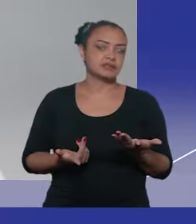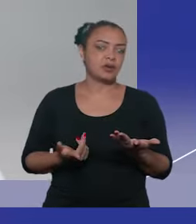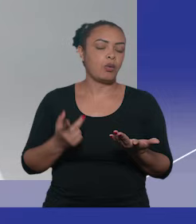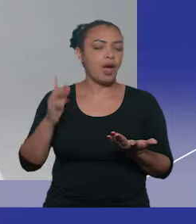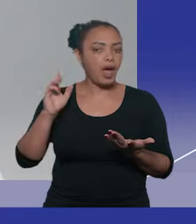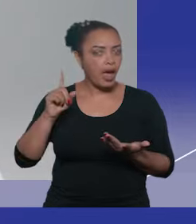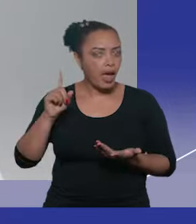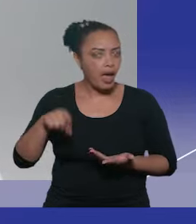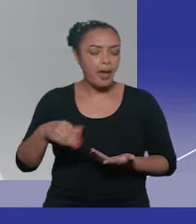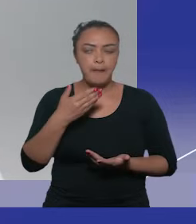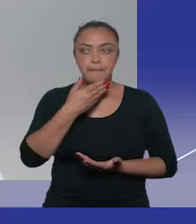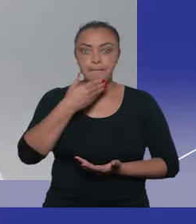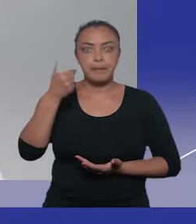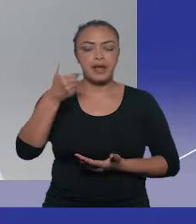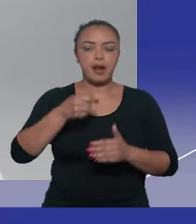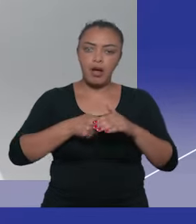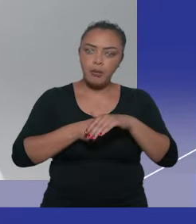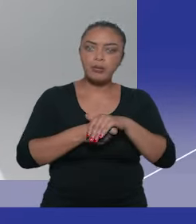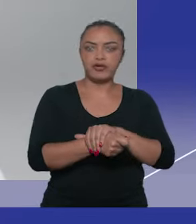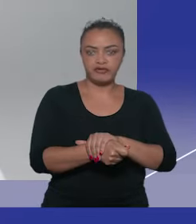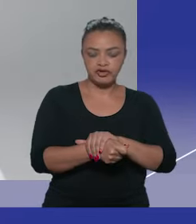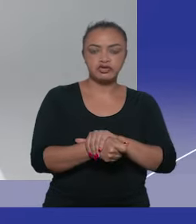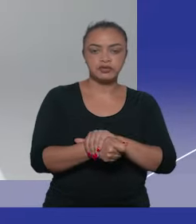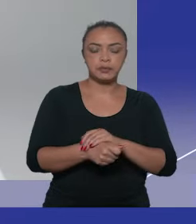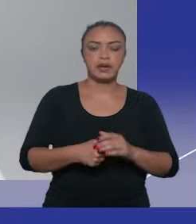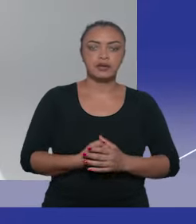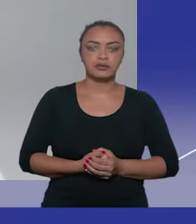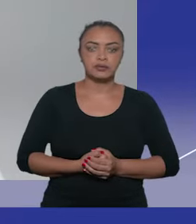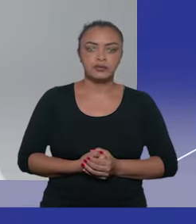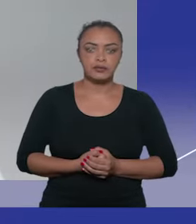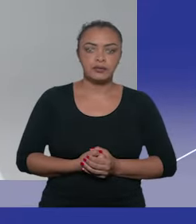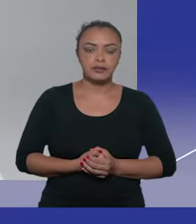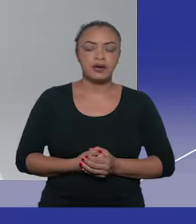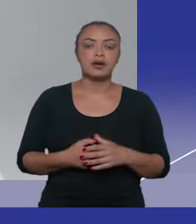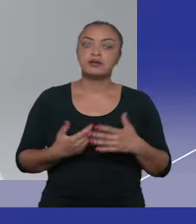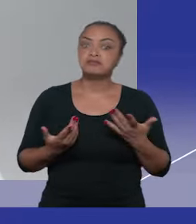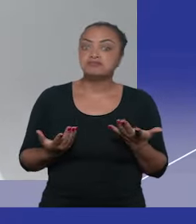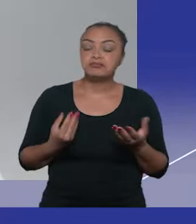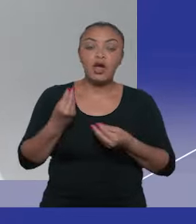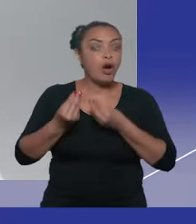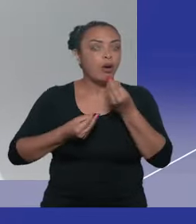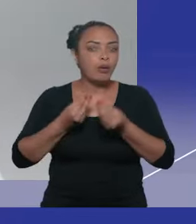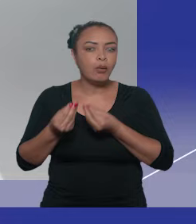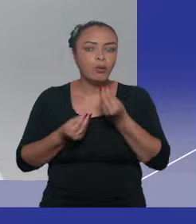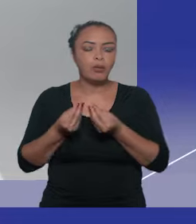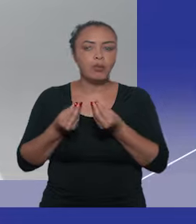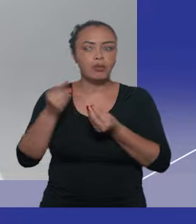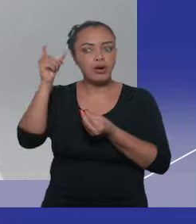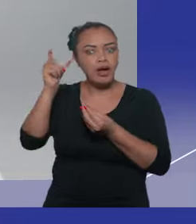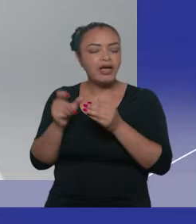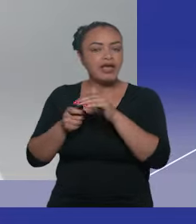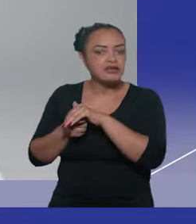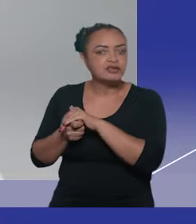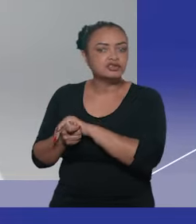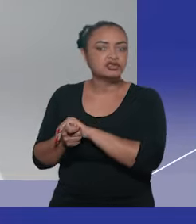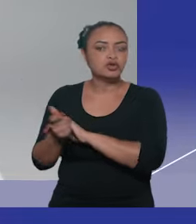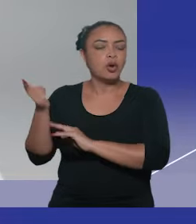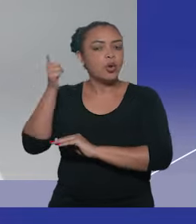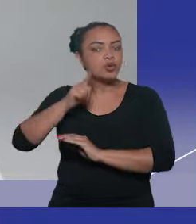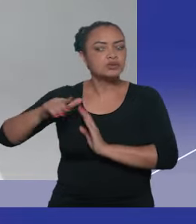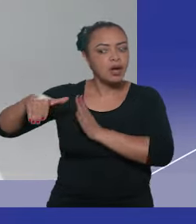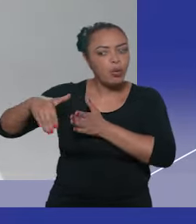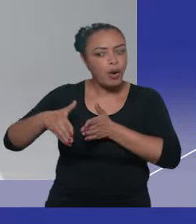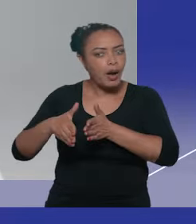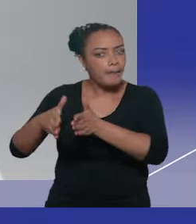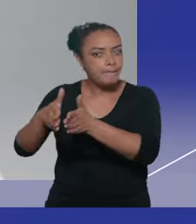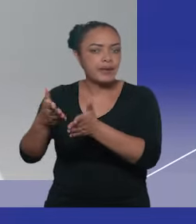que eu sempre falo da diversificação como um pilar do investimento para a carteira do cliente.